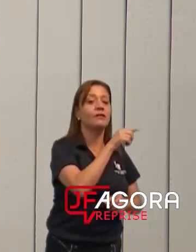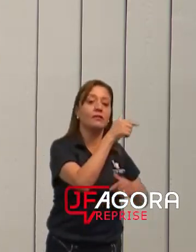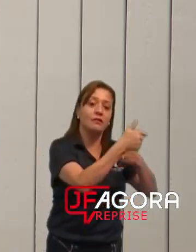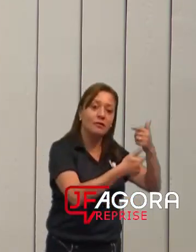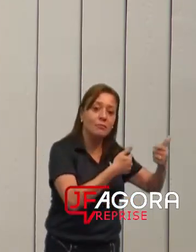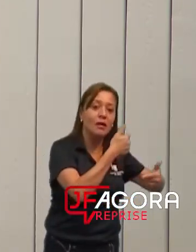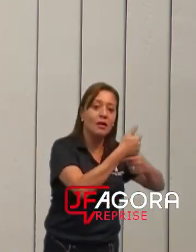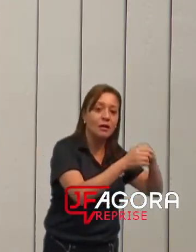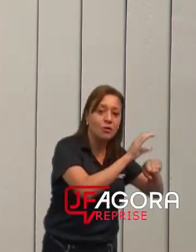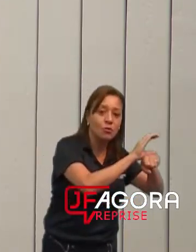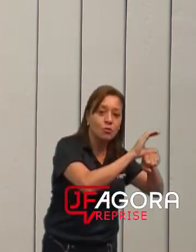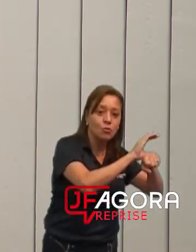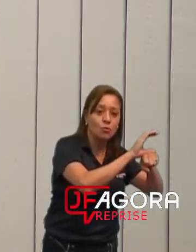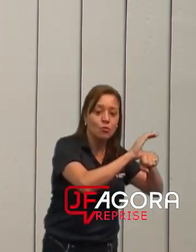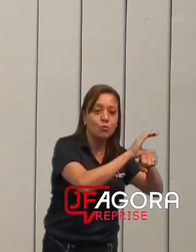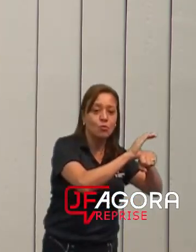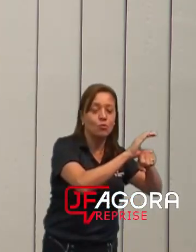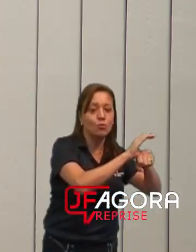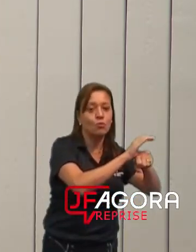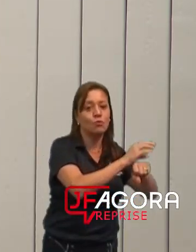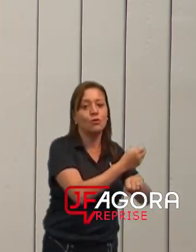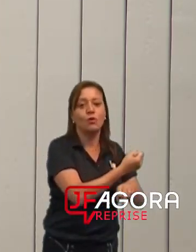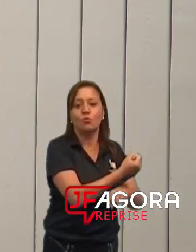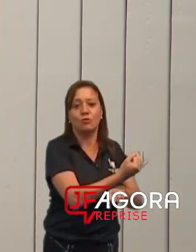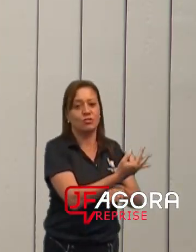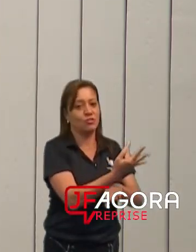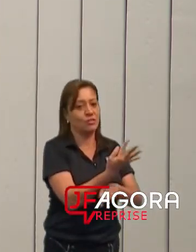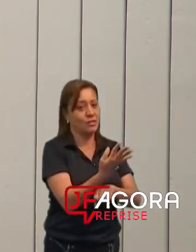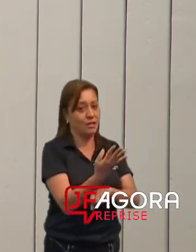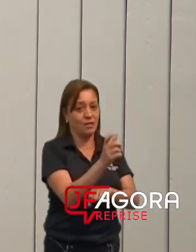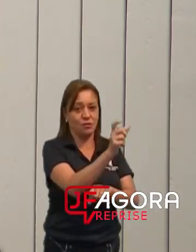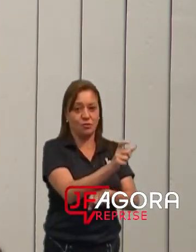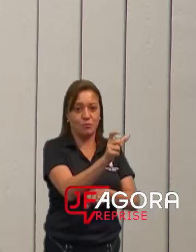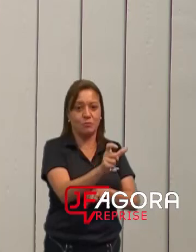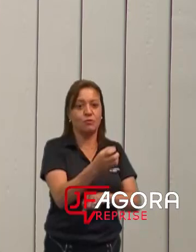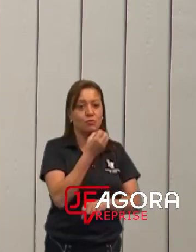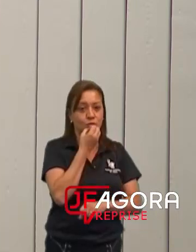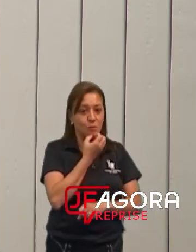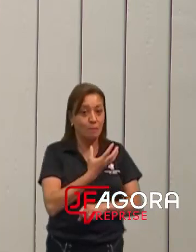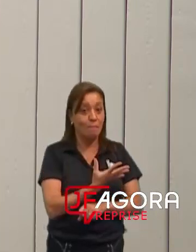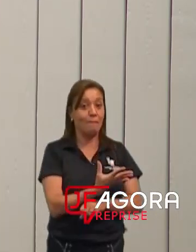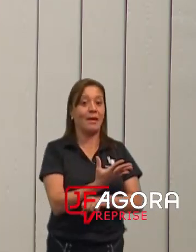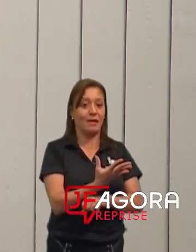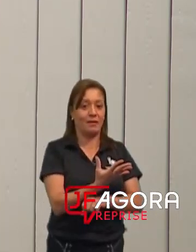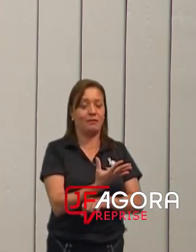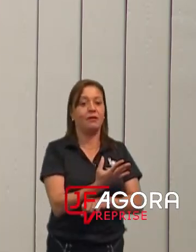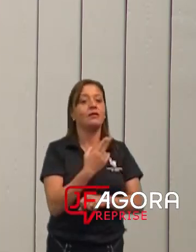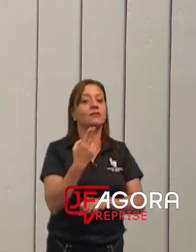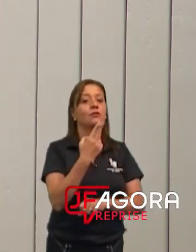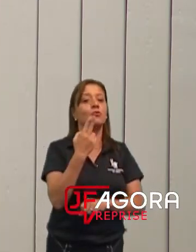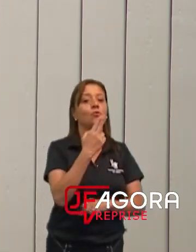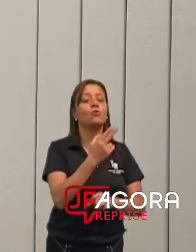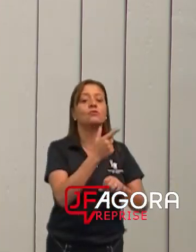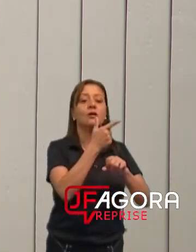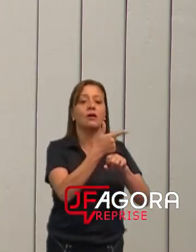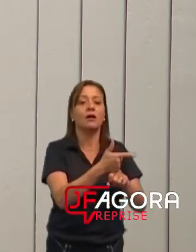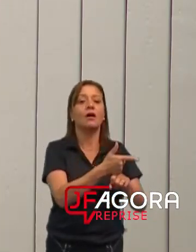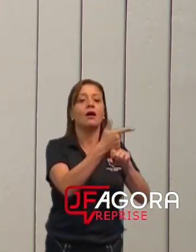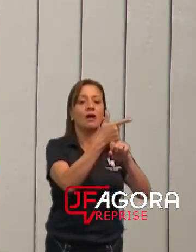cursos, né? Várias pessoas têm cursos, vários colecionadores, são pessoas de bem, ué. Então, nós não podemos